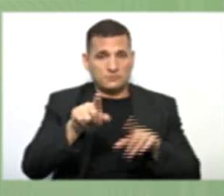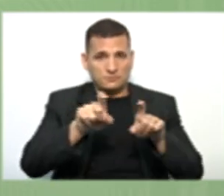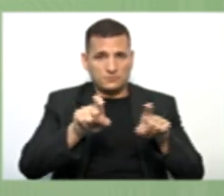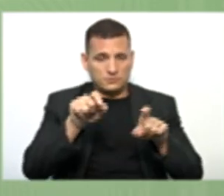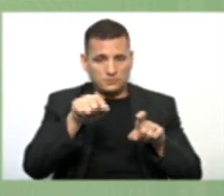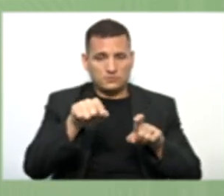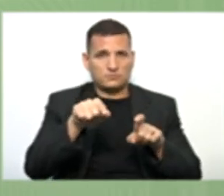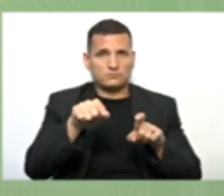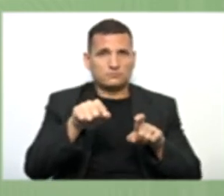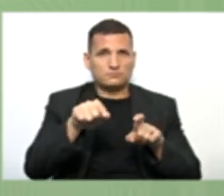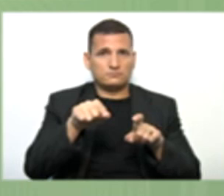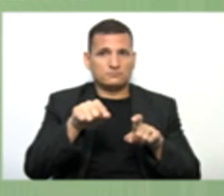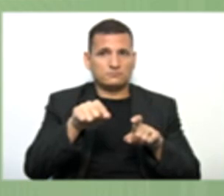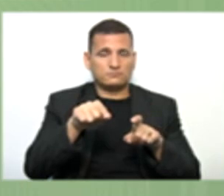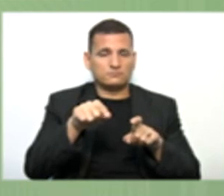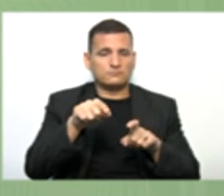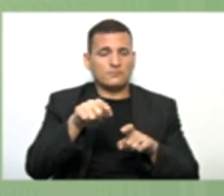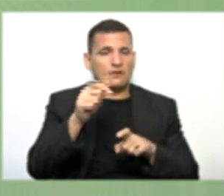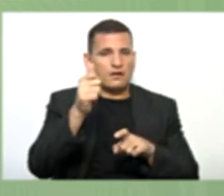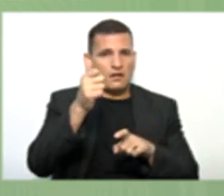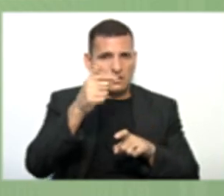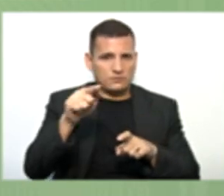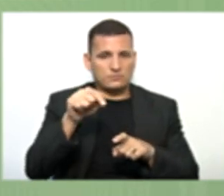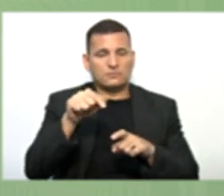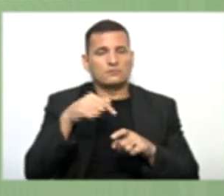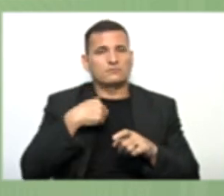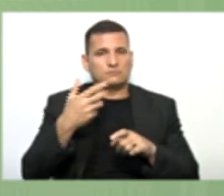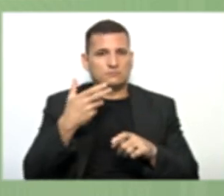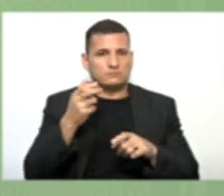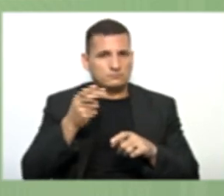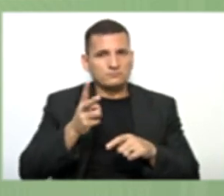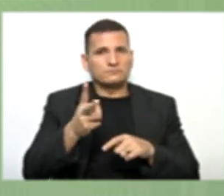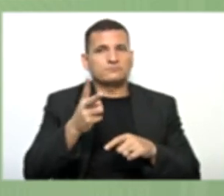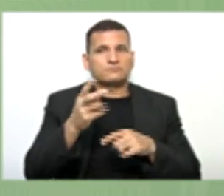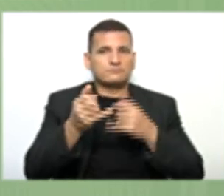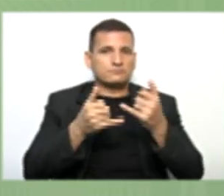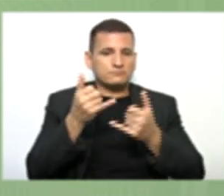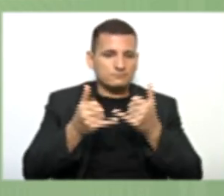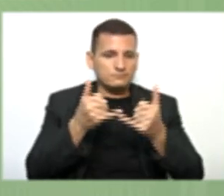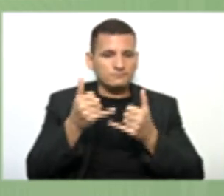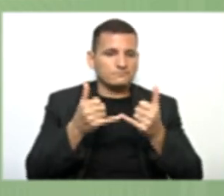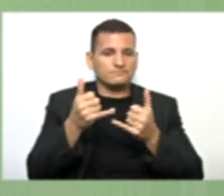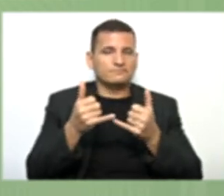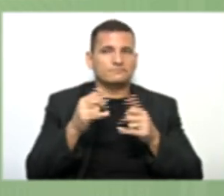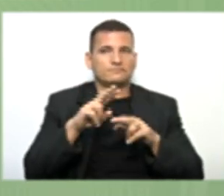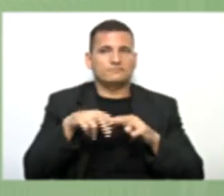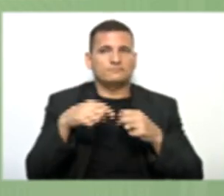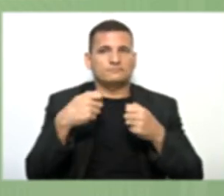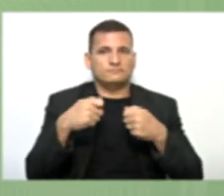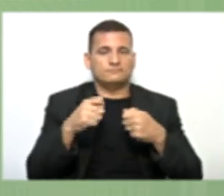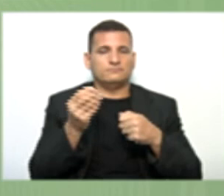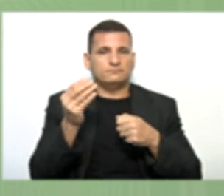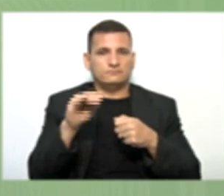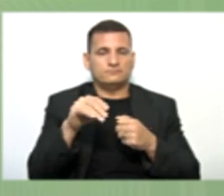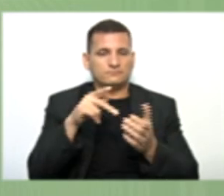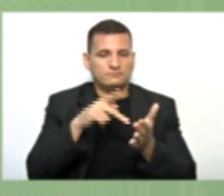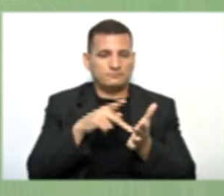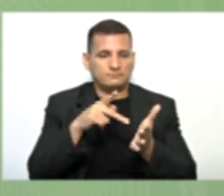minha máquina, para o meu algoritmo, que eu quero continuar no jogo. Por isso que eu tenho que colocar que ela é uma condição verdadeira. Porque